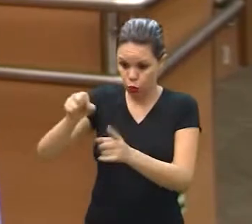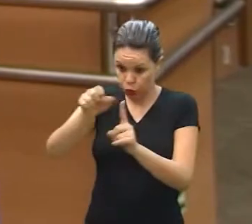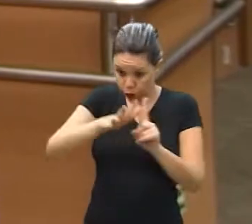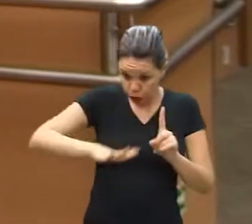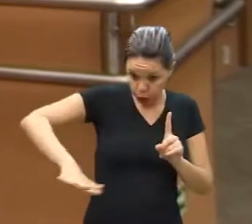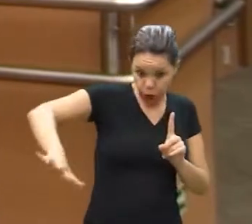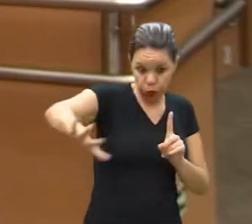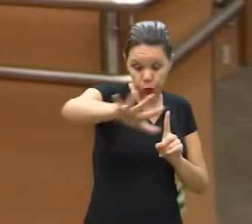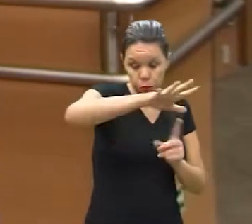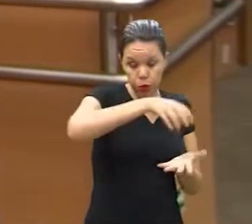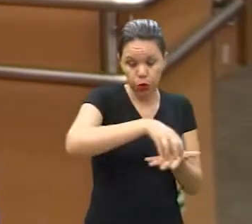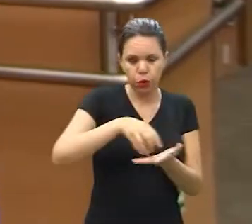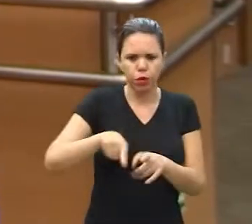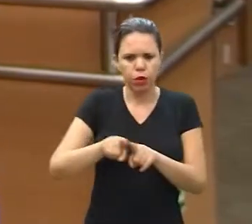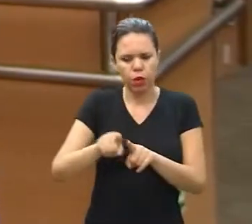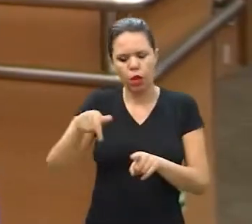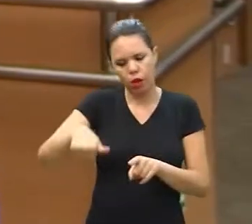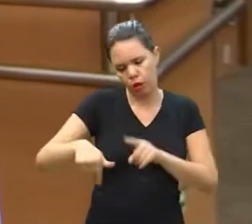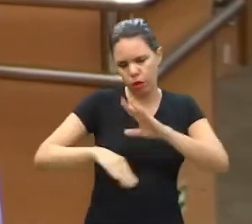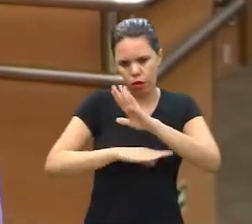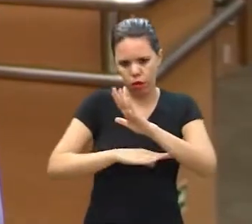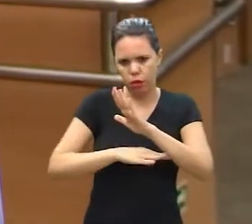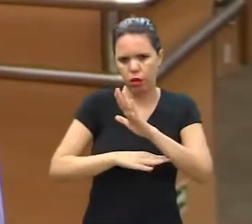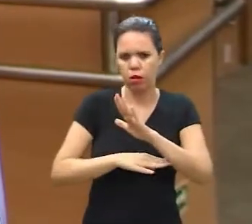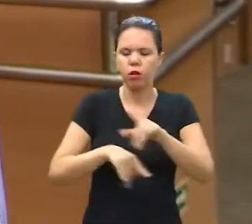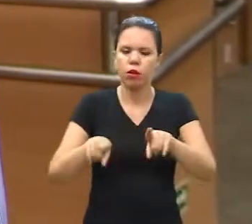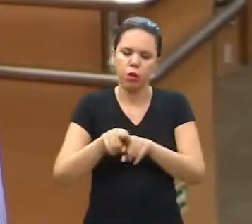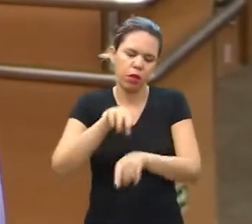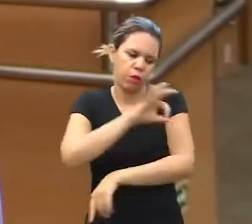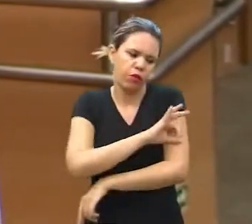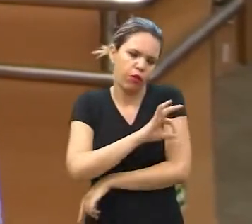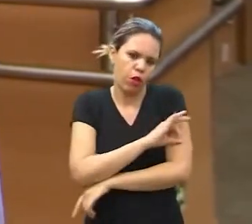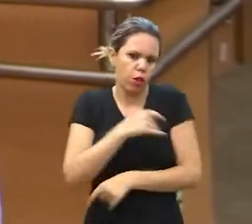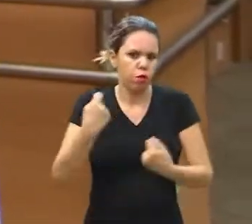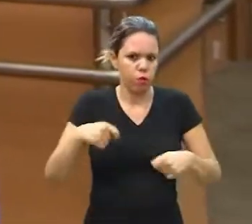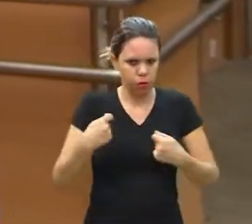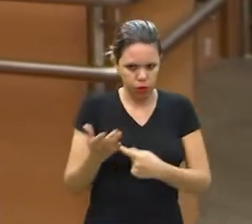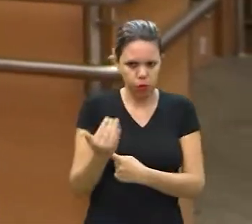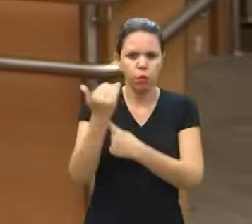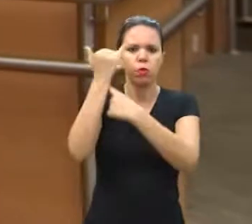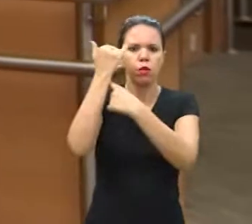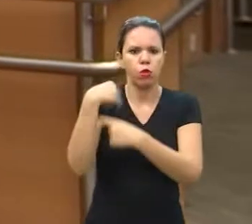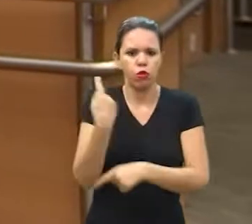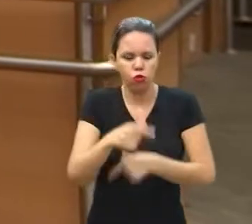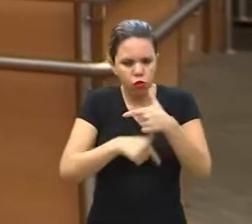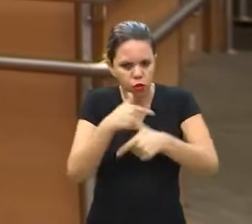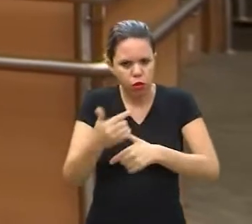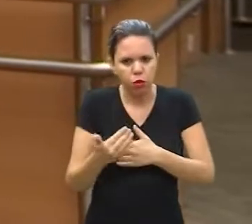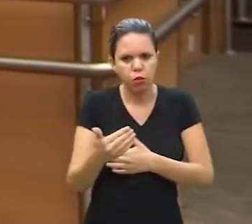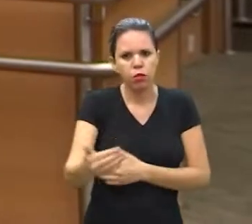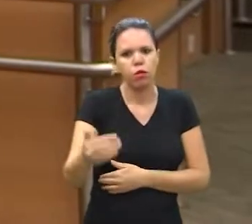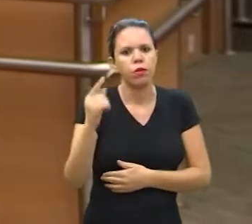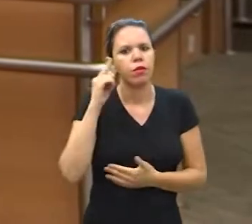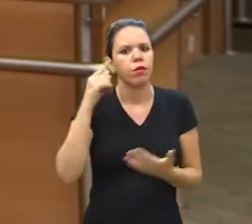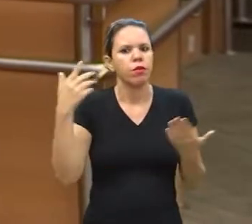da sociedade. Basicamente, aqui no Legislativo e também no Executivo, a gente precisa da tecnologia no nosso dia a